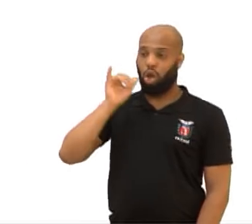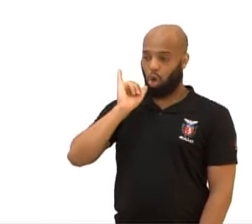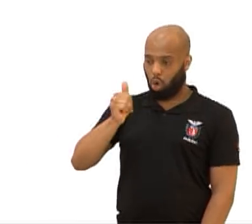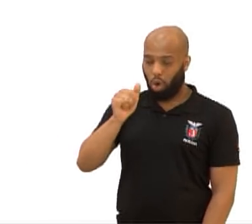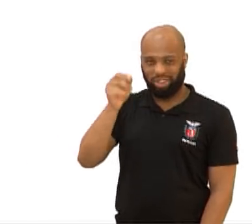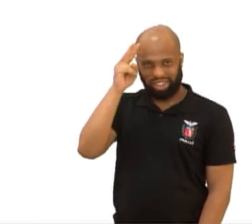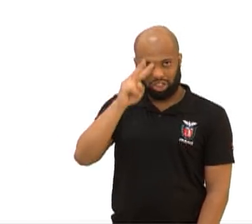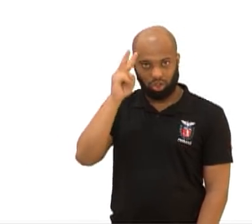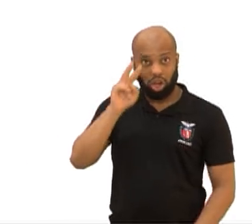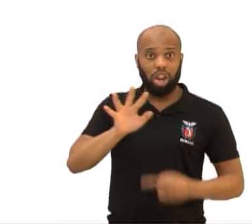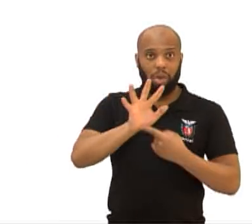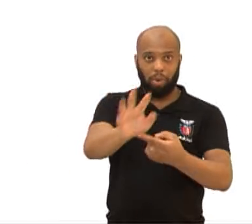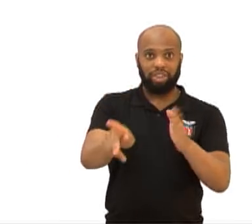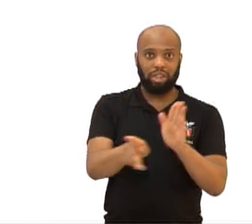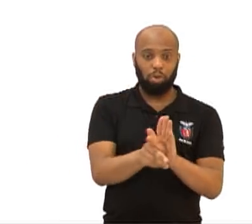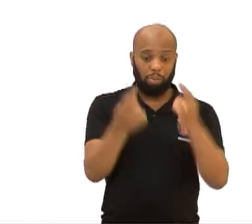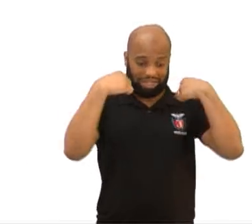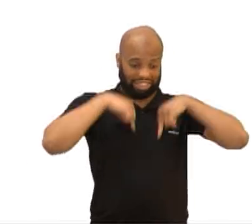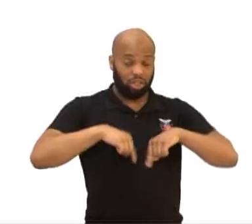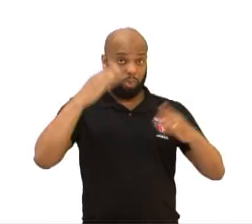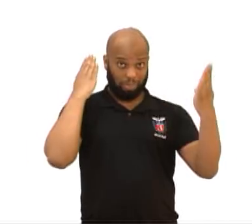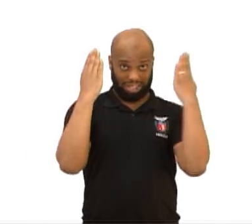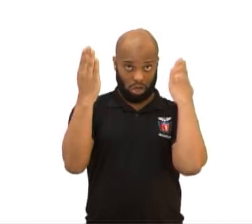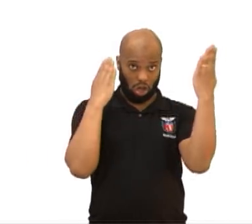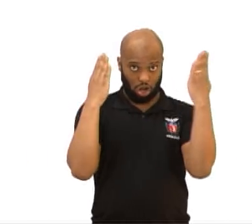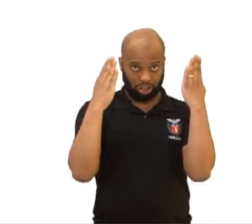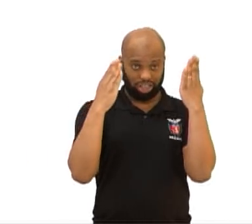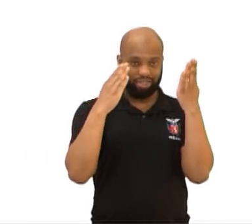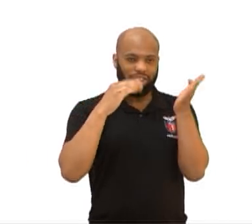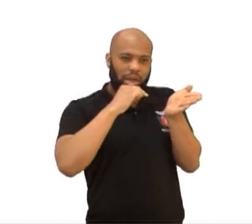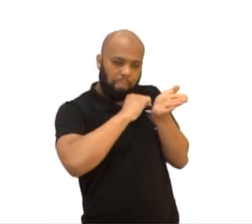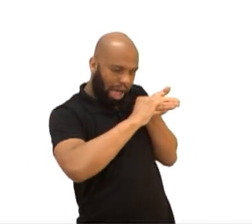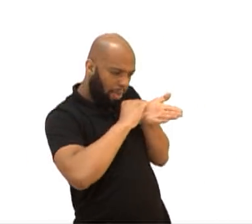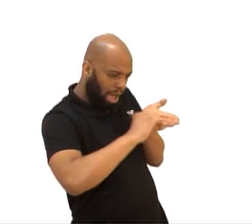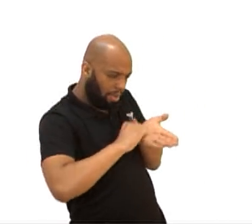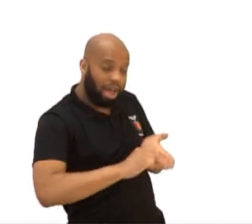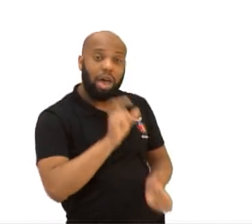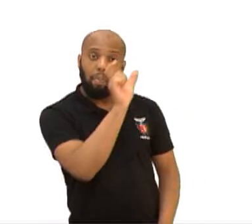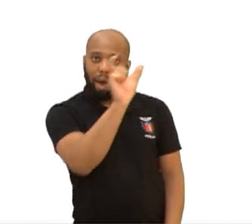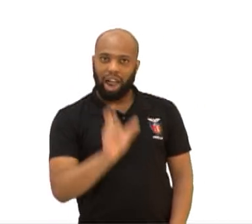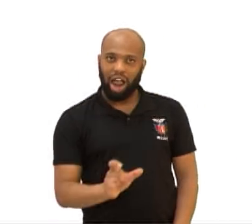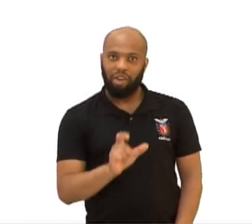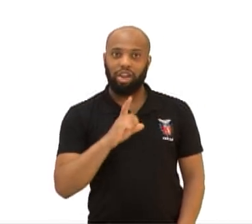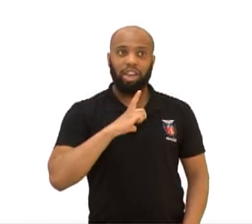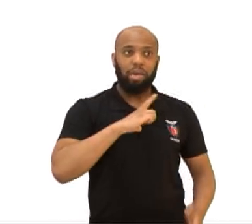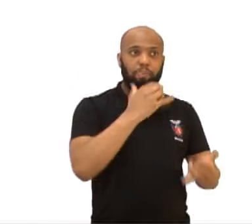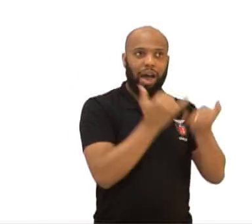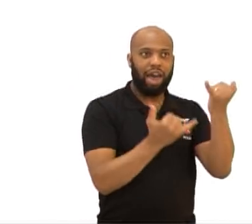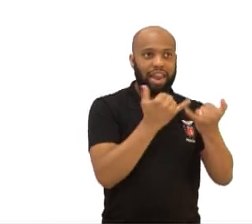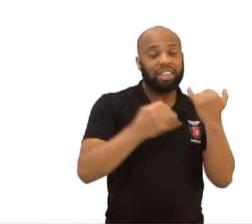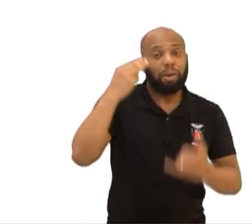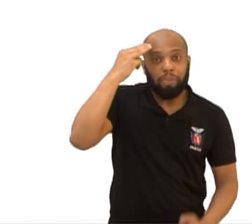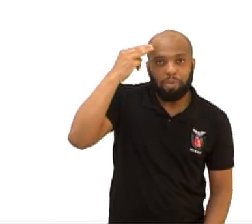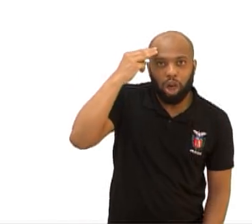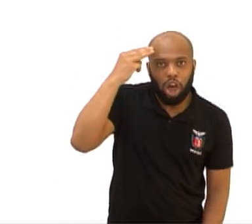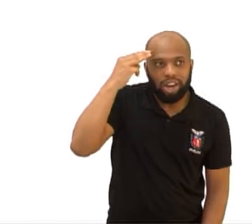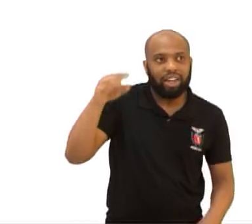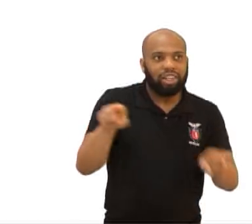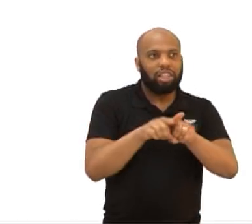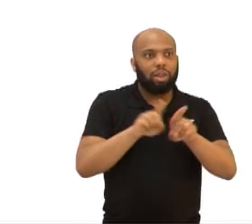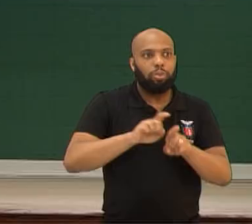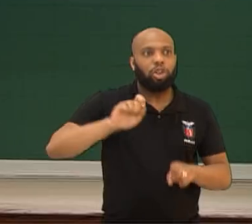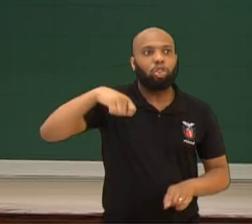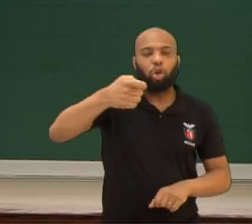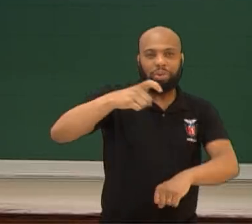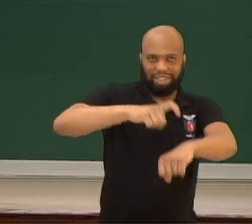apresenta a introspecção psicológica, ok? Sublinhem as palavras que são sinônimas de memórias e as que se